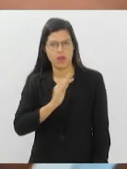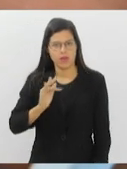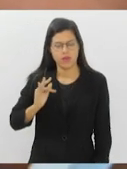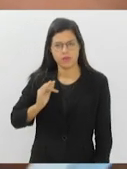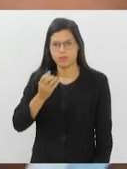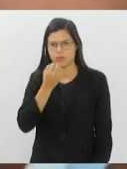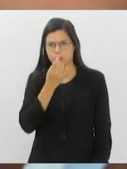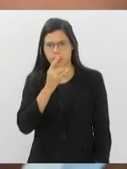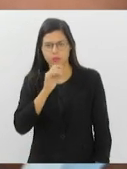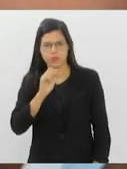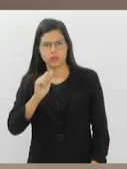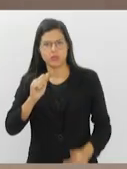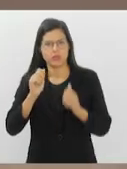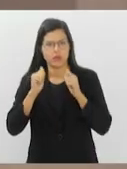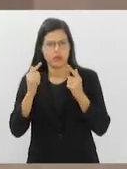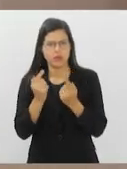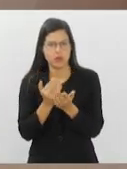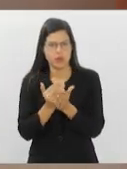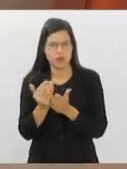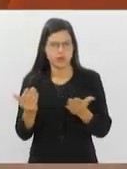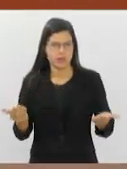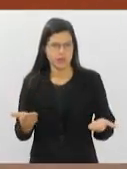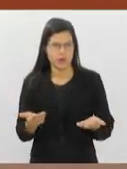Bom Dia Alerj começa agora.